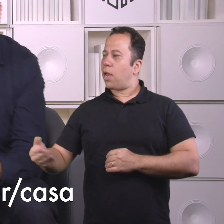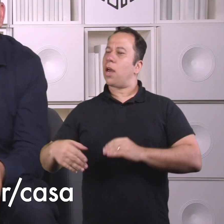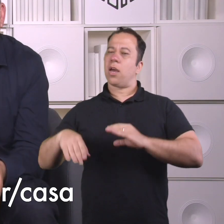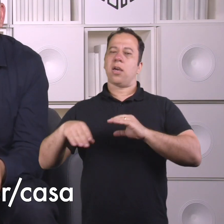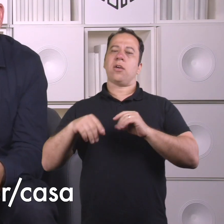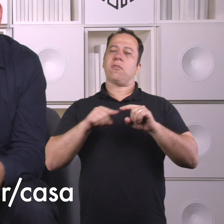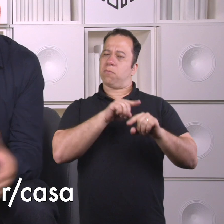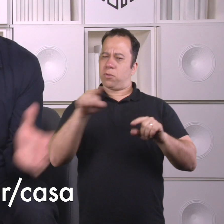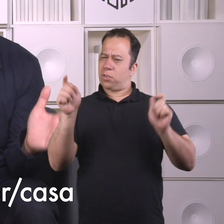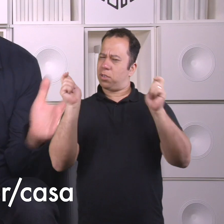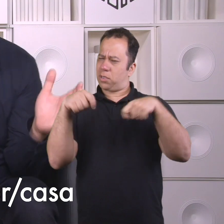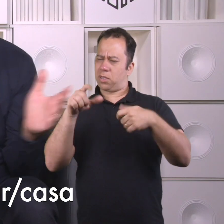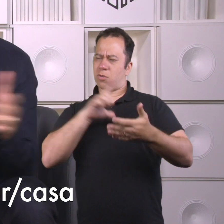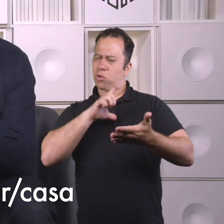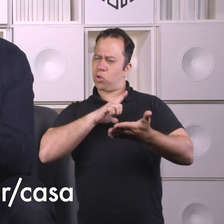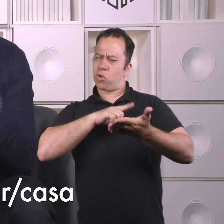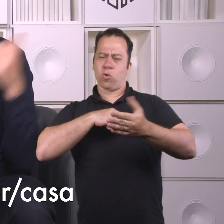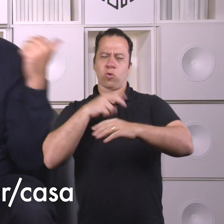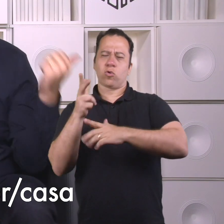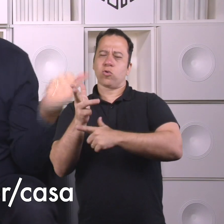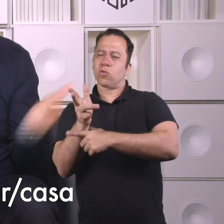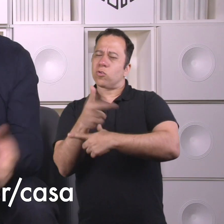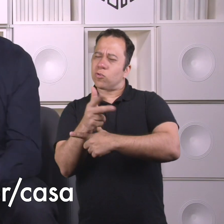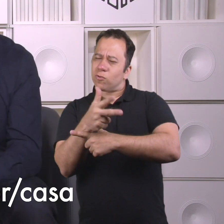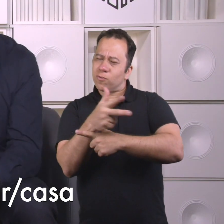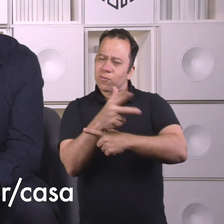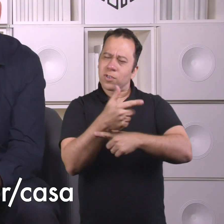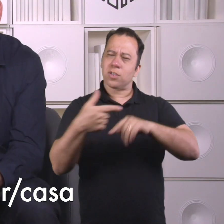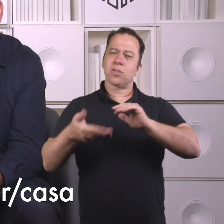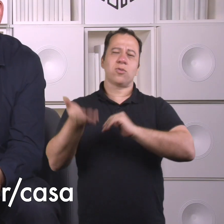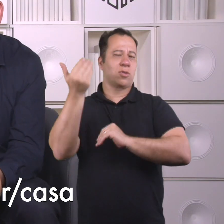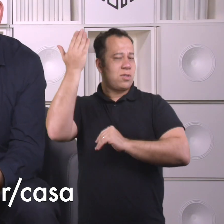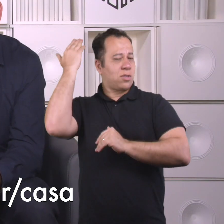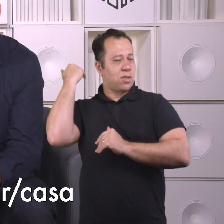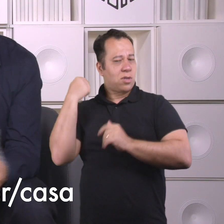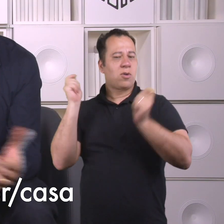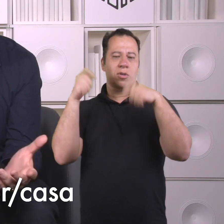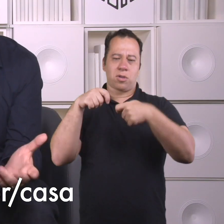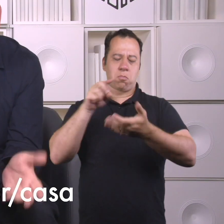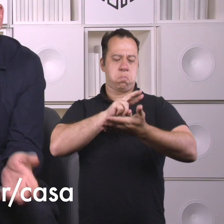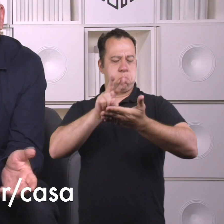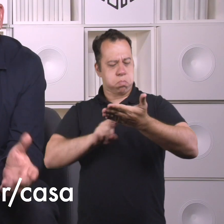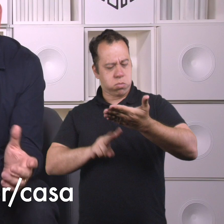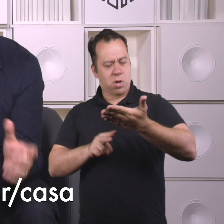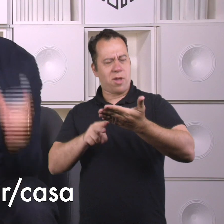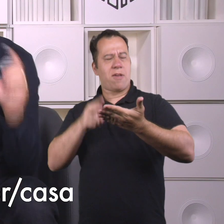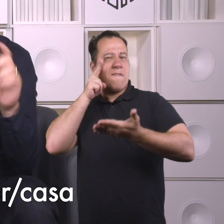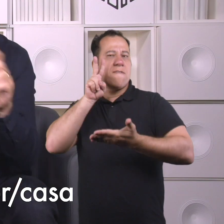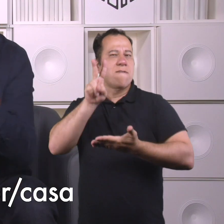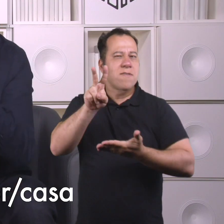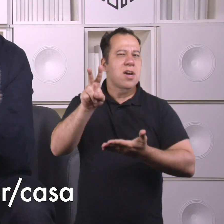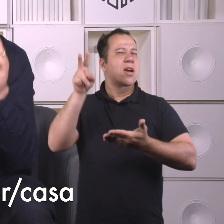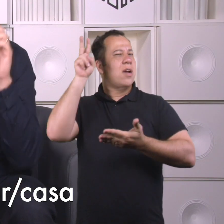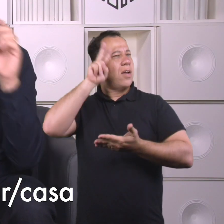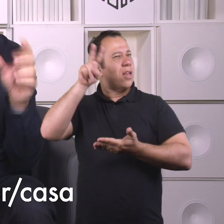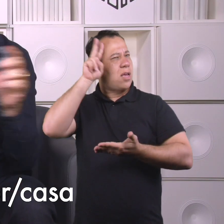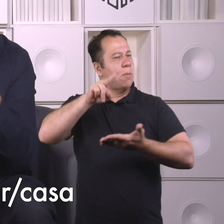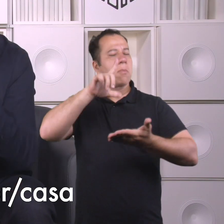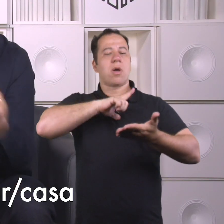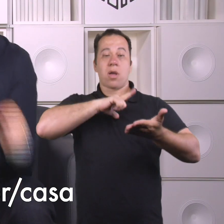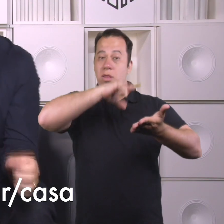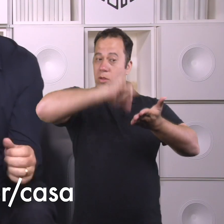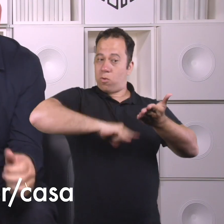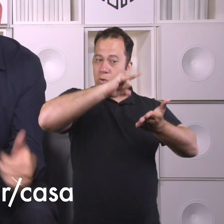ibab.com.br/casa, ali você encontra todos os vídeos de todos os encontros anteriores, você encontra também todas as referências do design